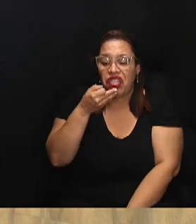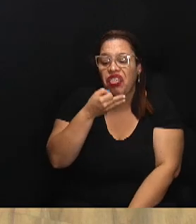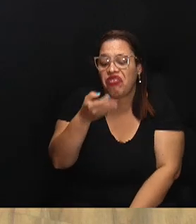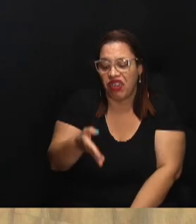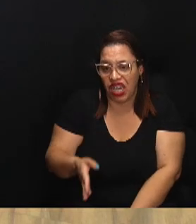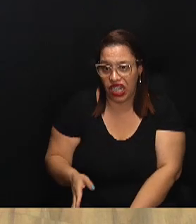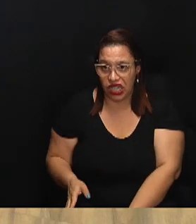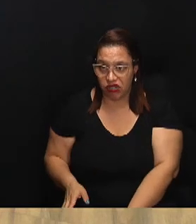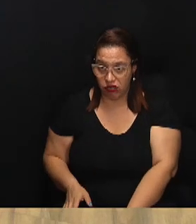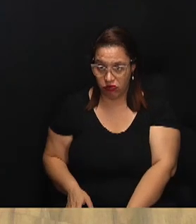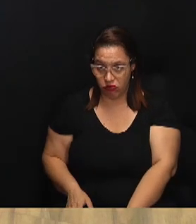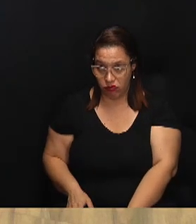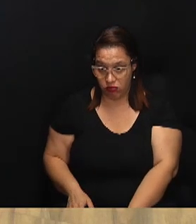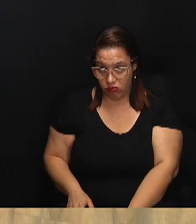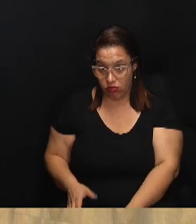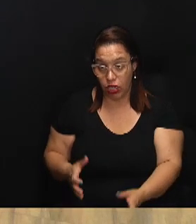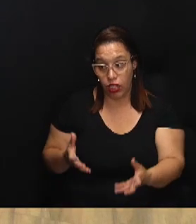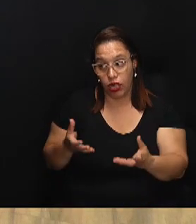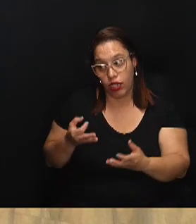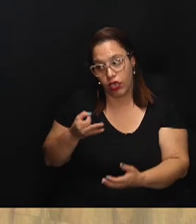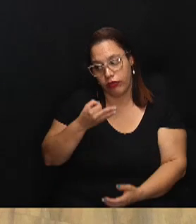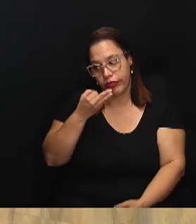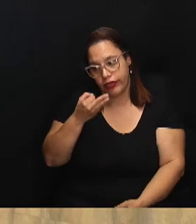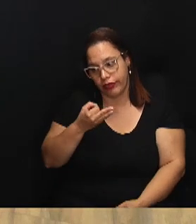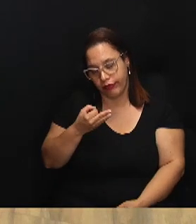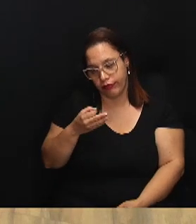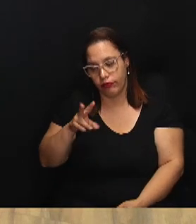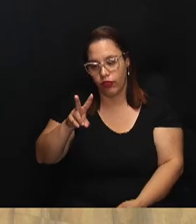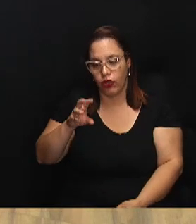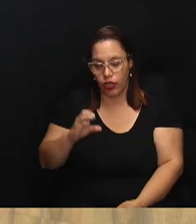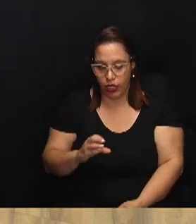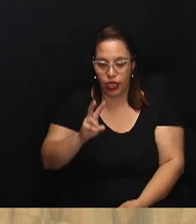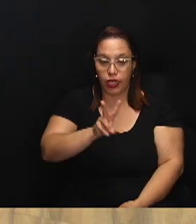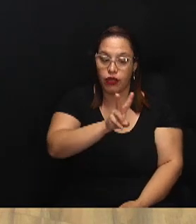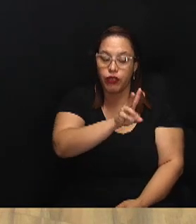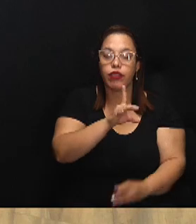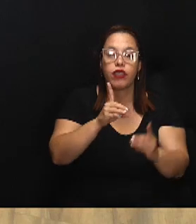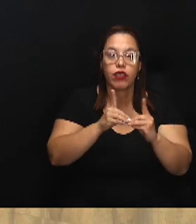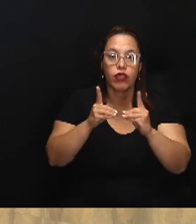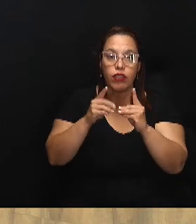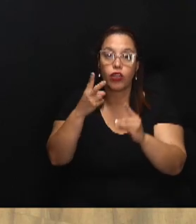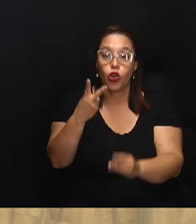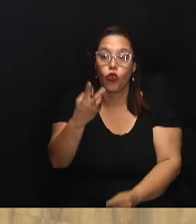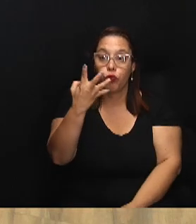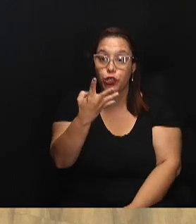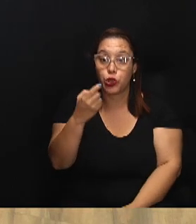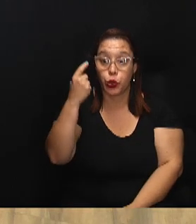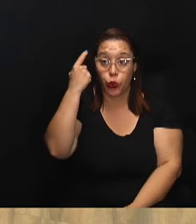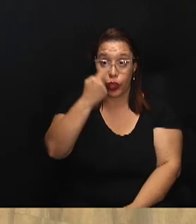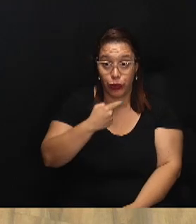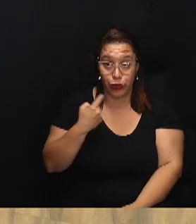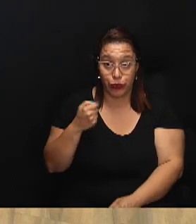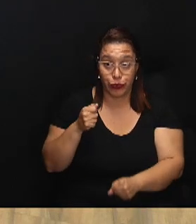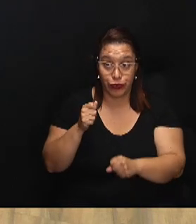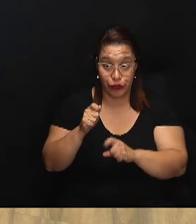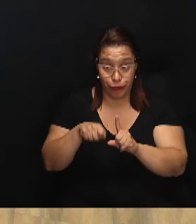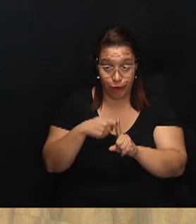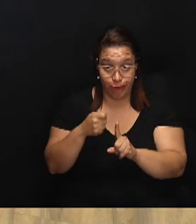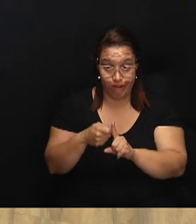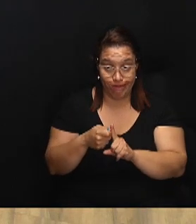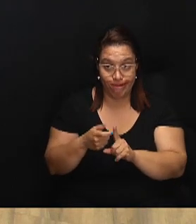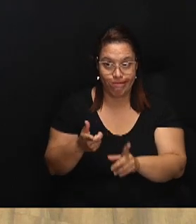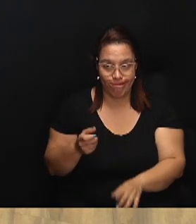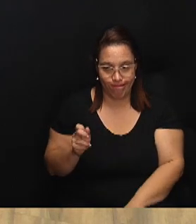que quer falar. Fala com o pessoal do CVV que eles têm atendimento 24 horas. Quando a